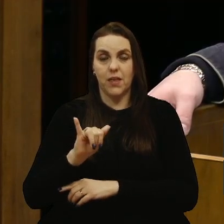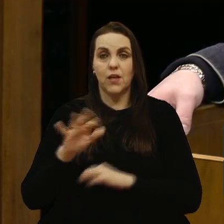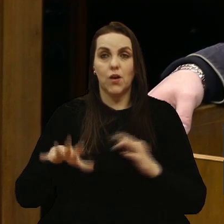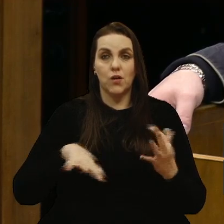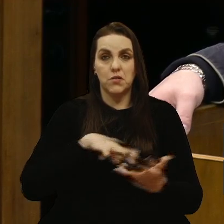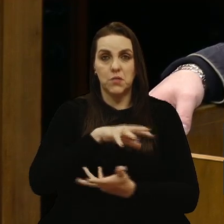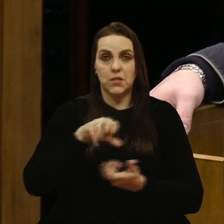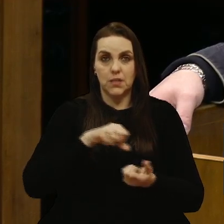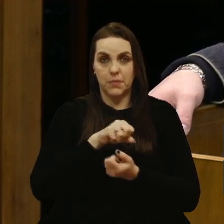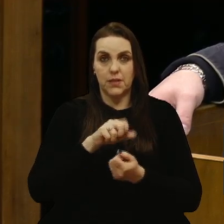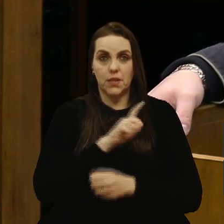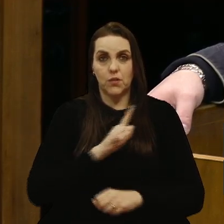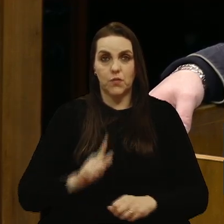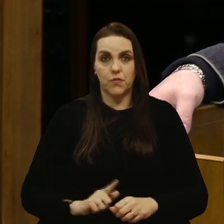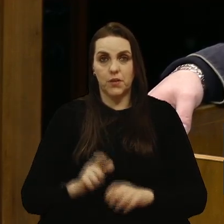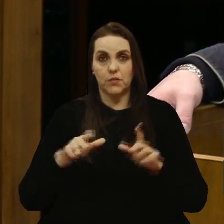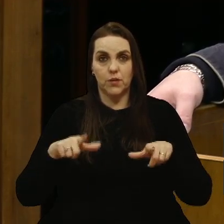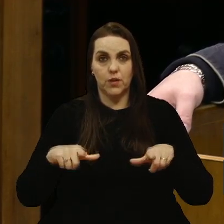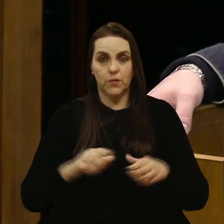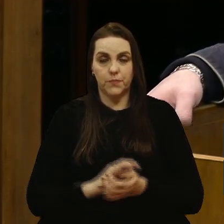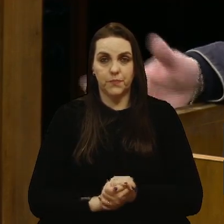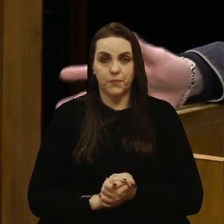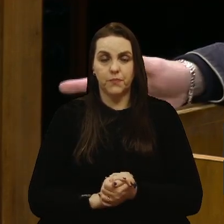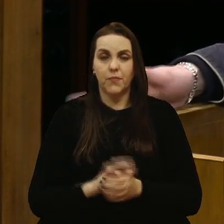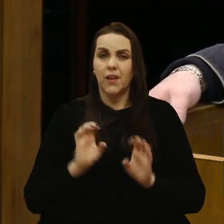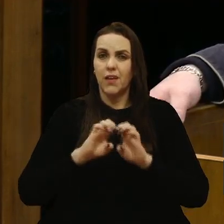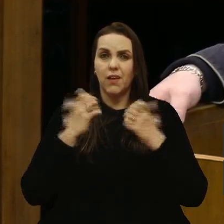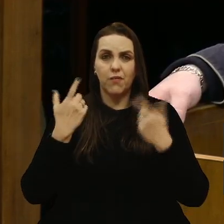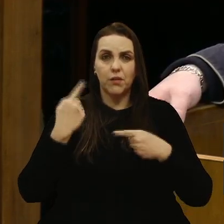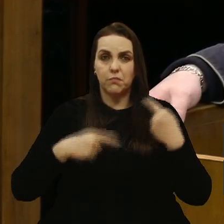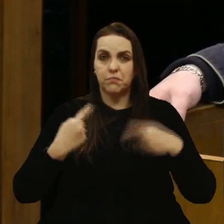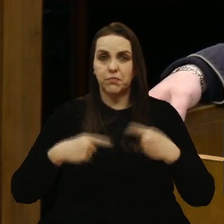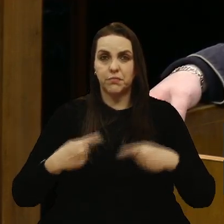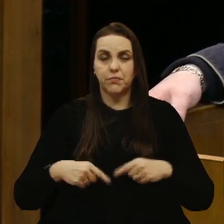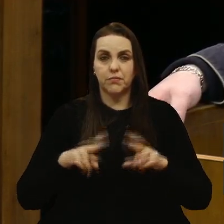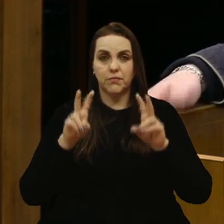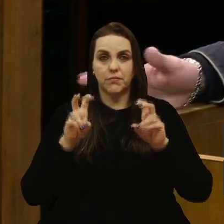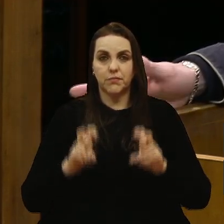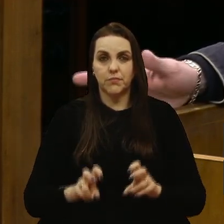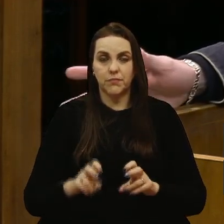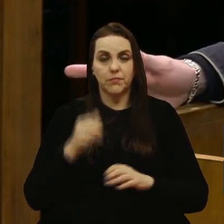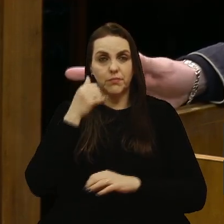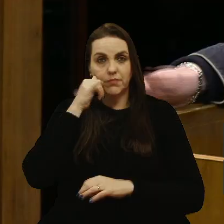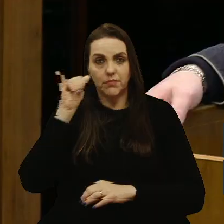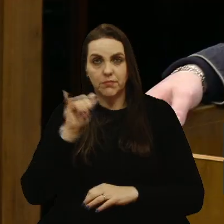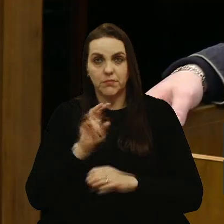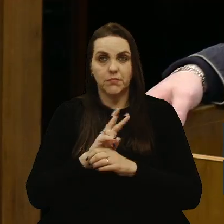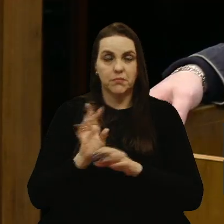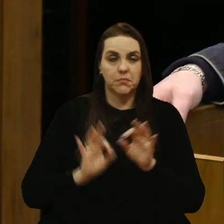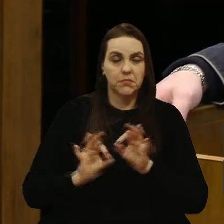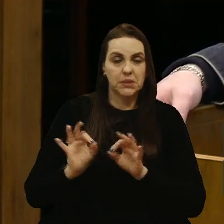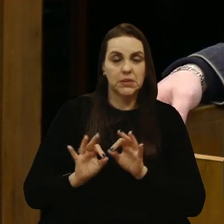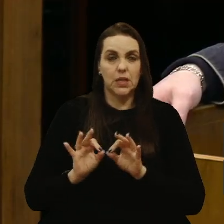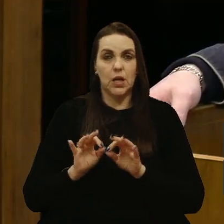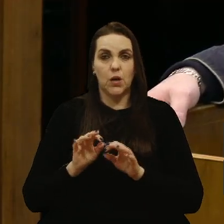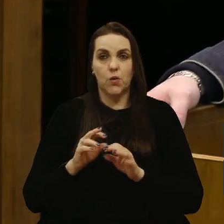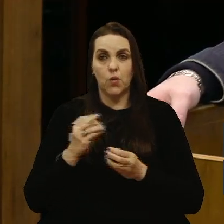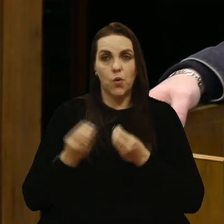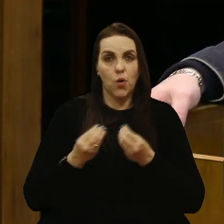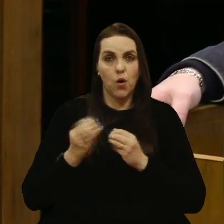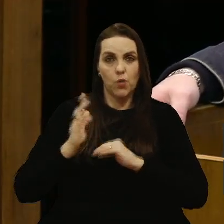Sustentabilidade. O evento ele discutiu diversos assuntos como prevenção, preparação, resposta e